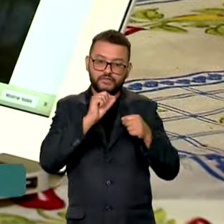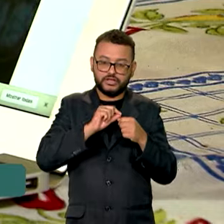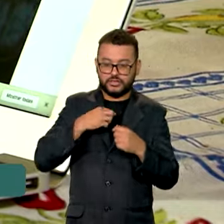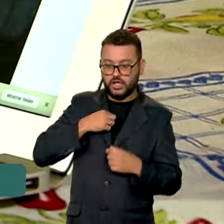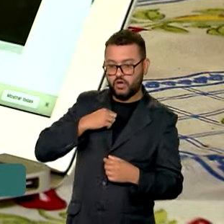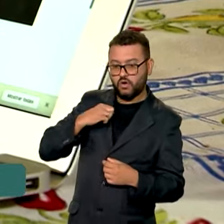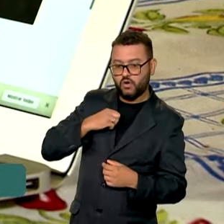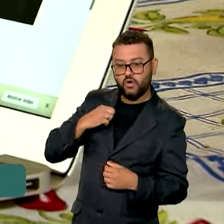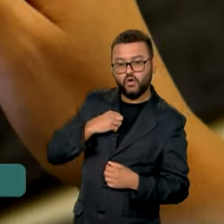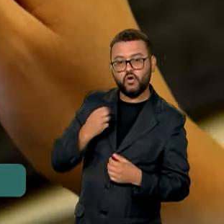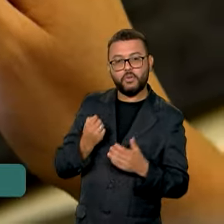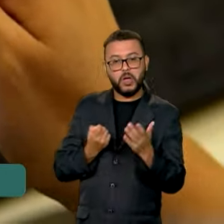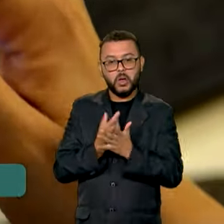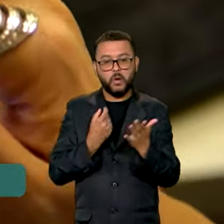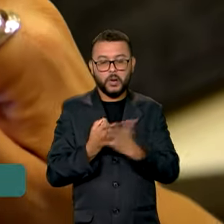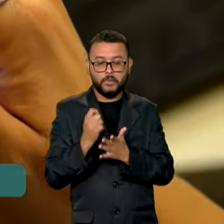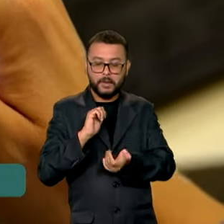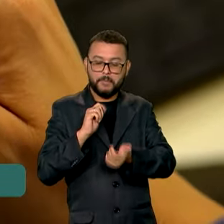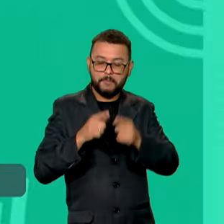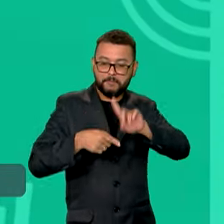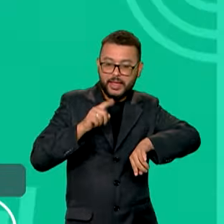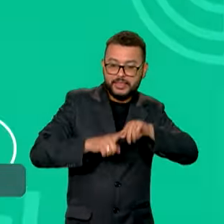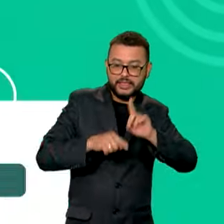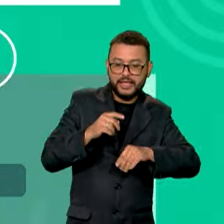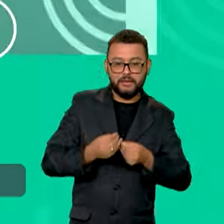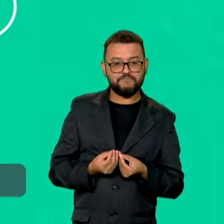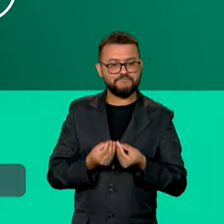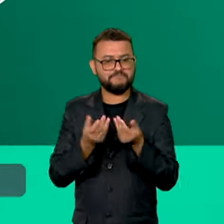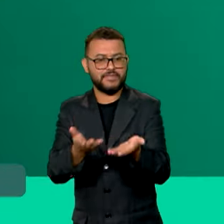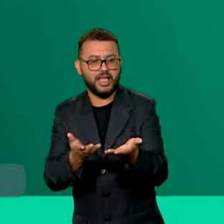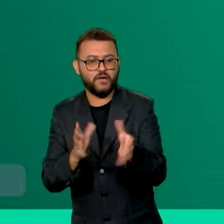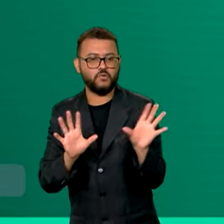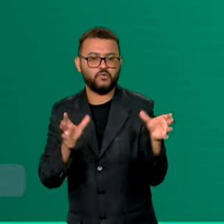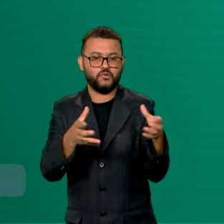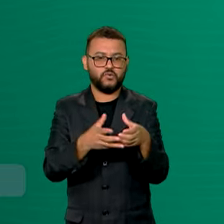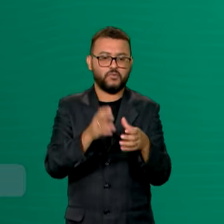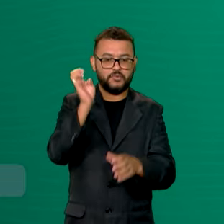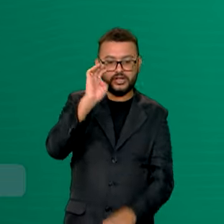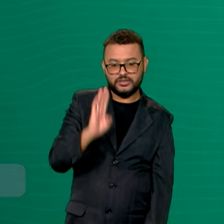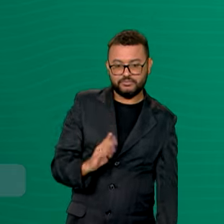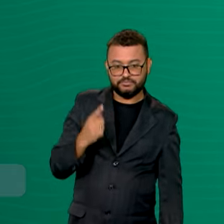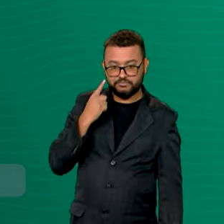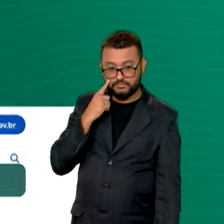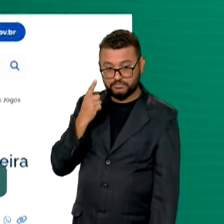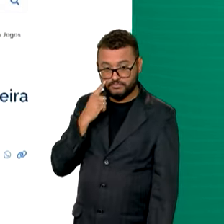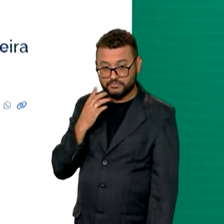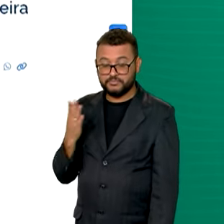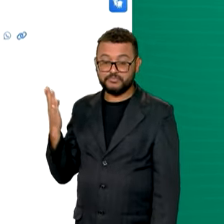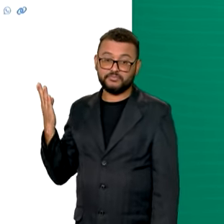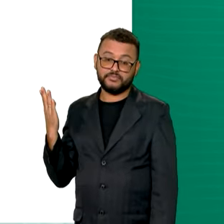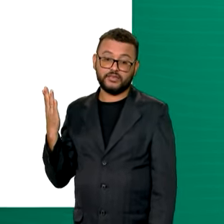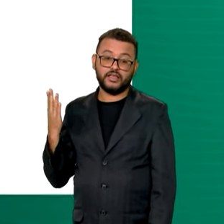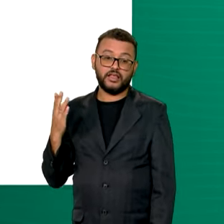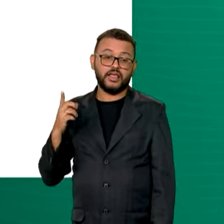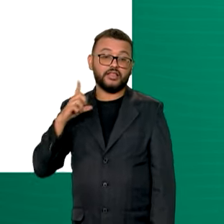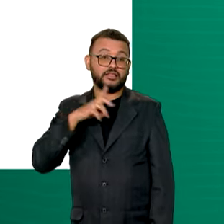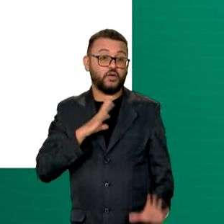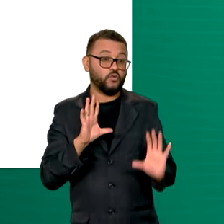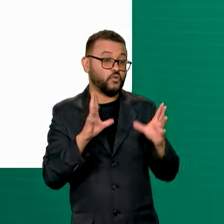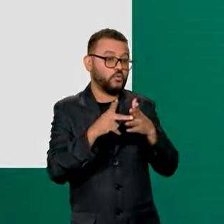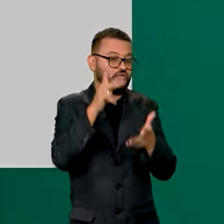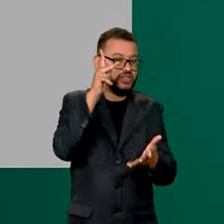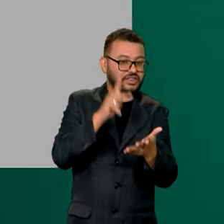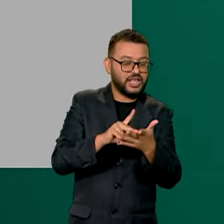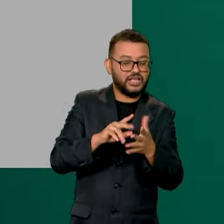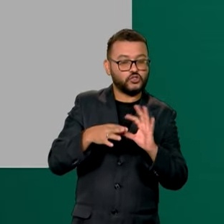e fornecer kits de uniforme e equipamentos para a delegação brasileira. Mas é o COB, o Comitê